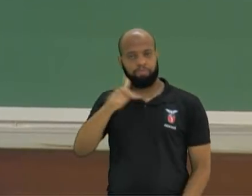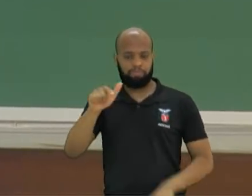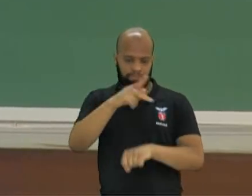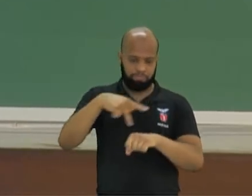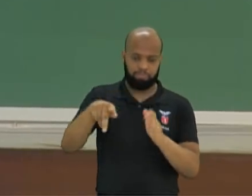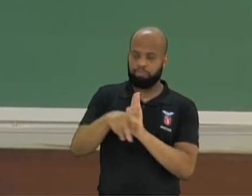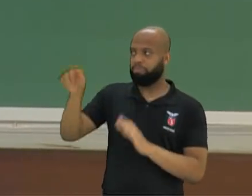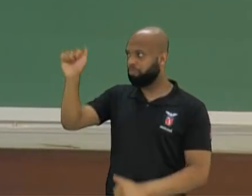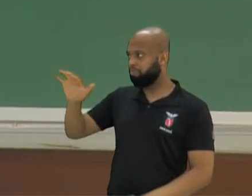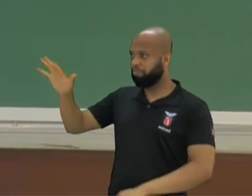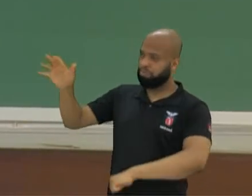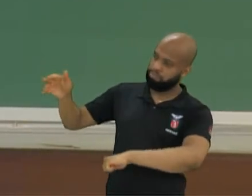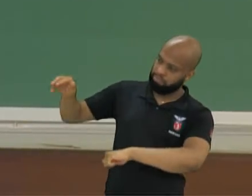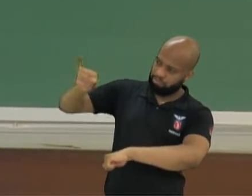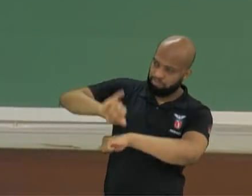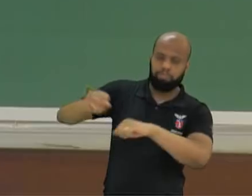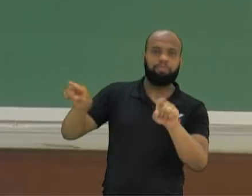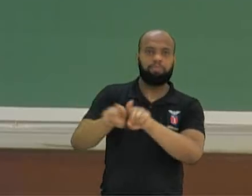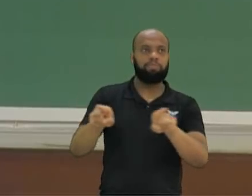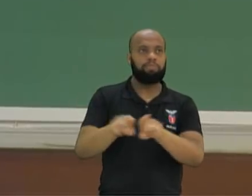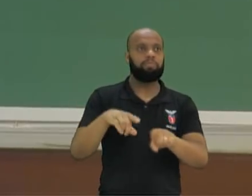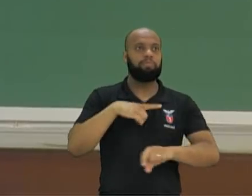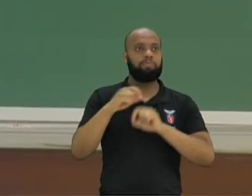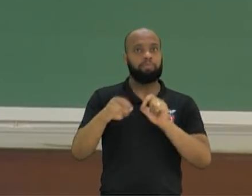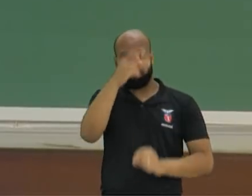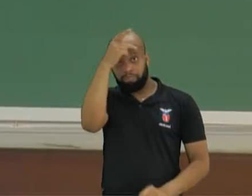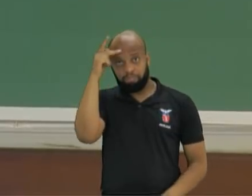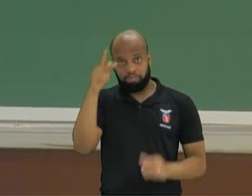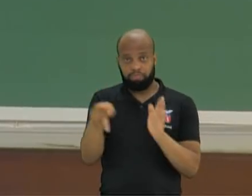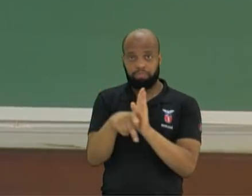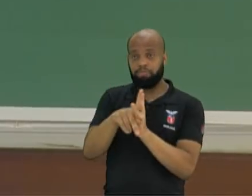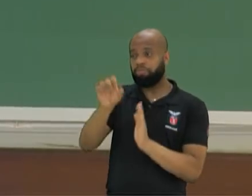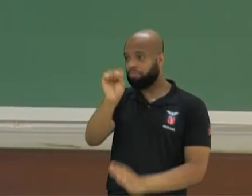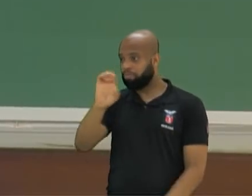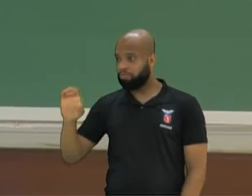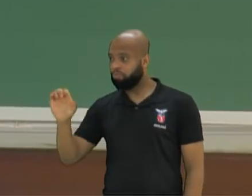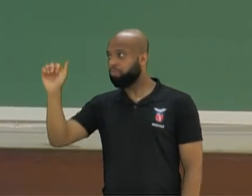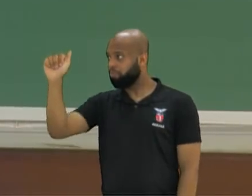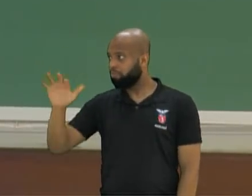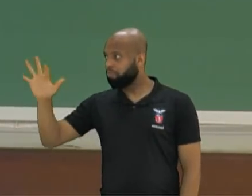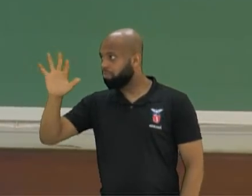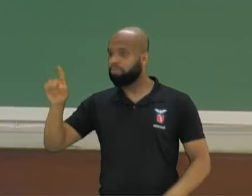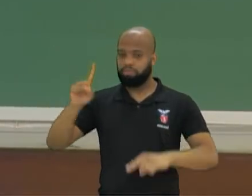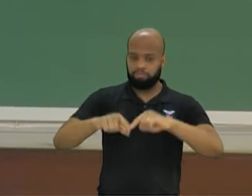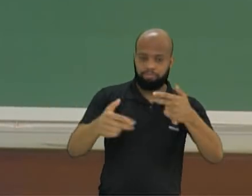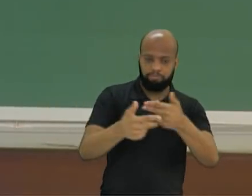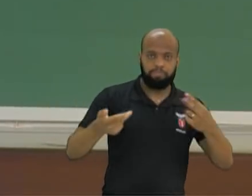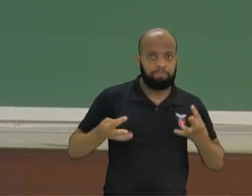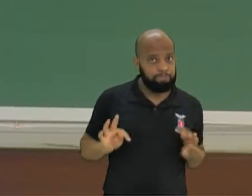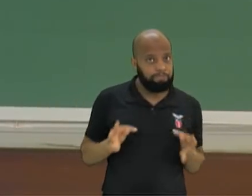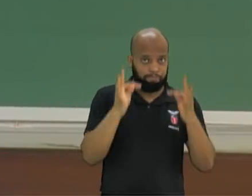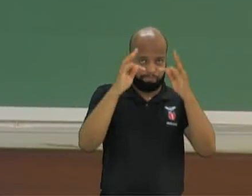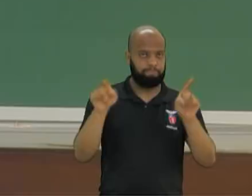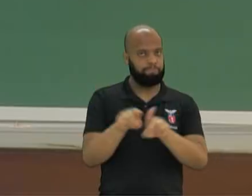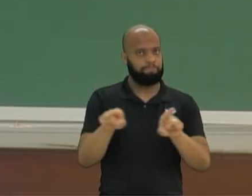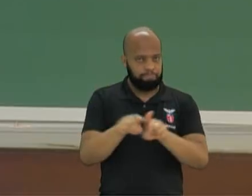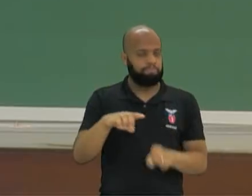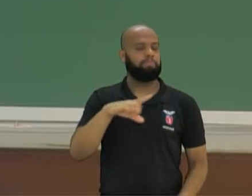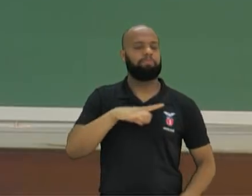Central. A atração, né, da população do Sudeste Asiático agora pelos produtos tecnológicos, né, vem